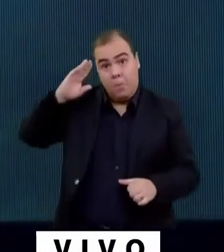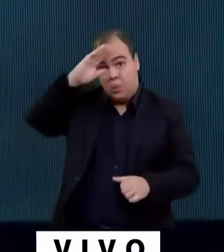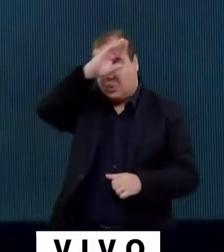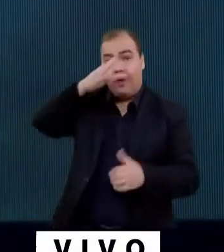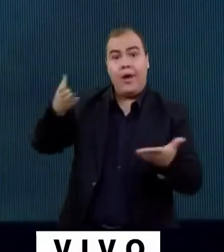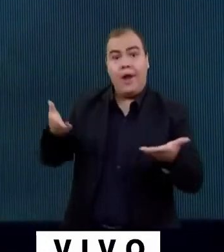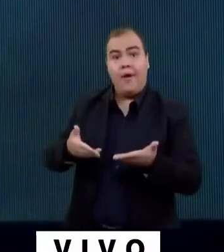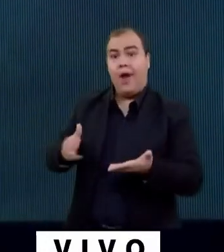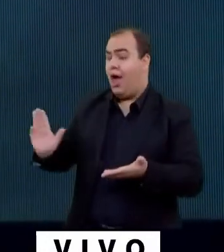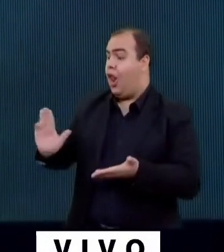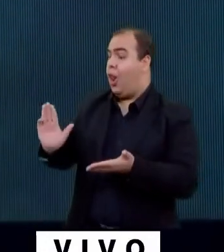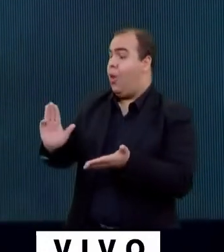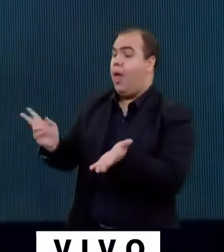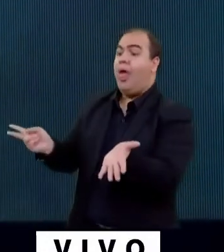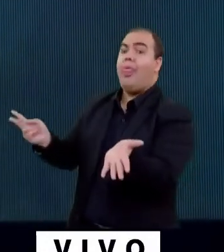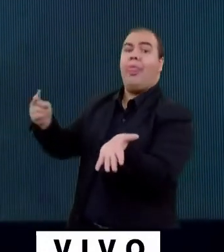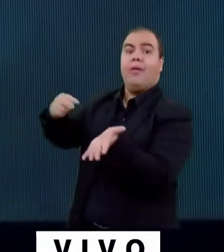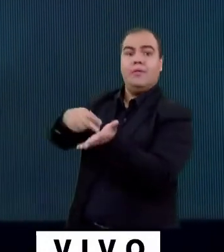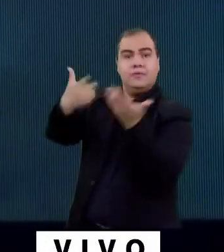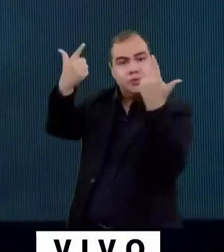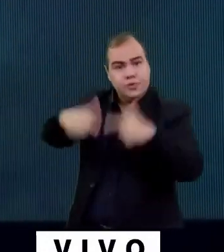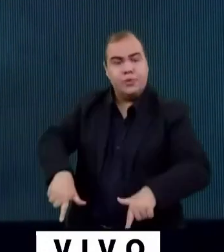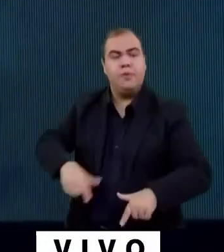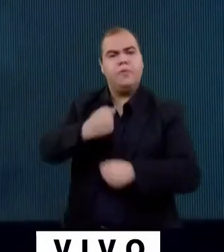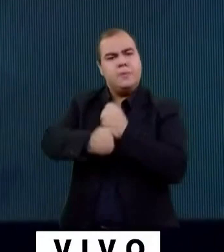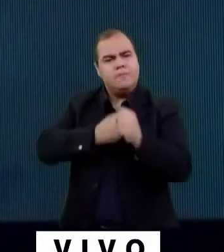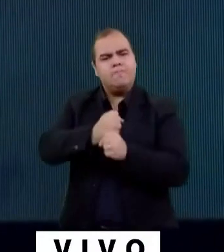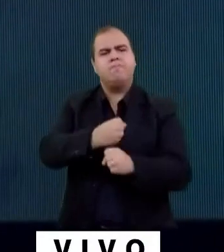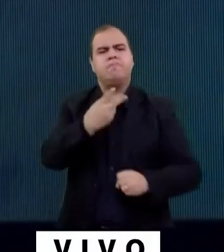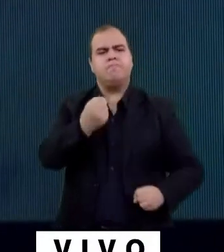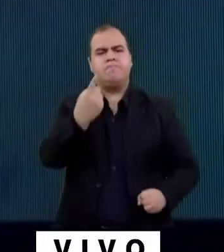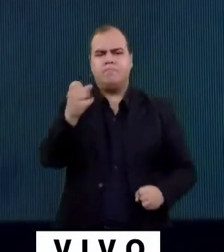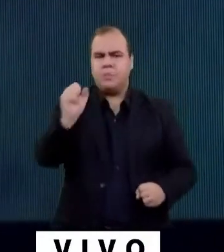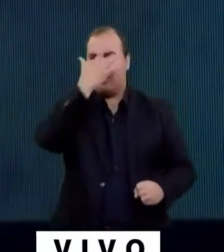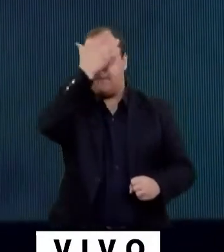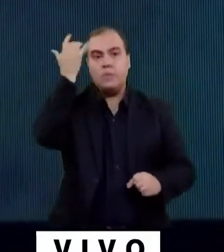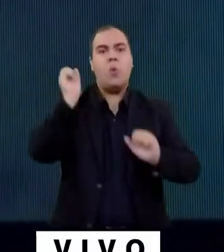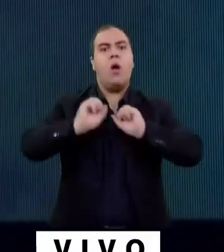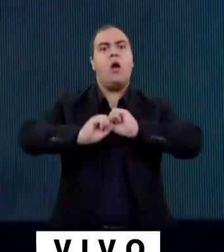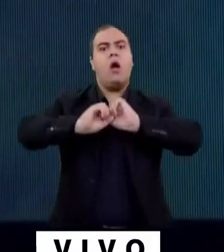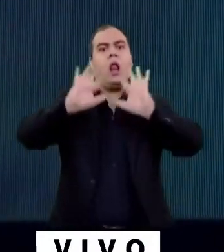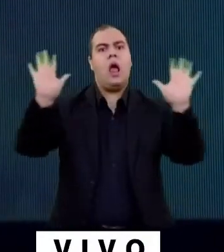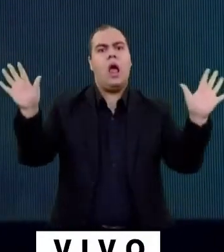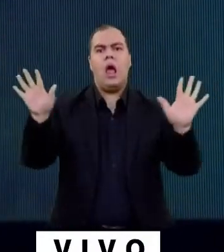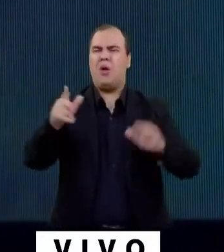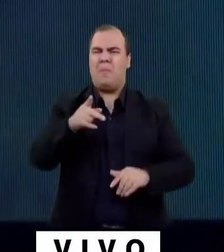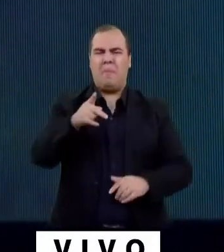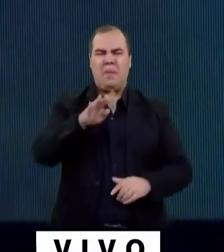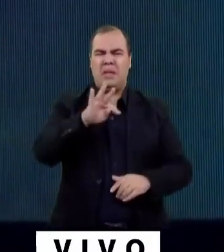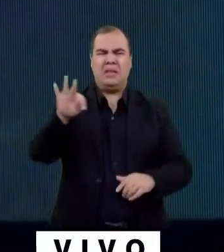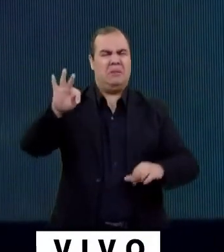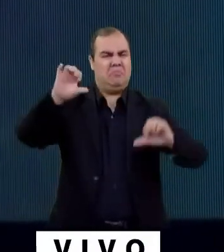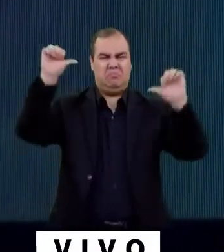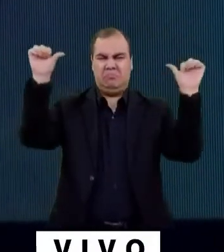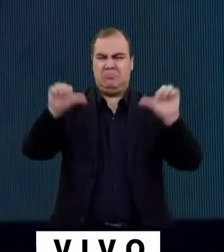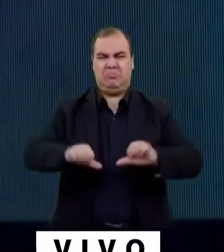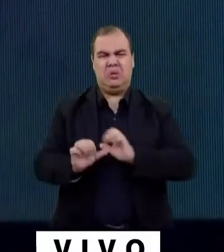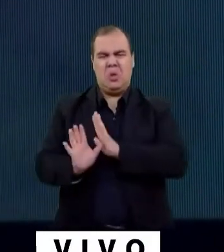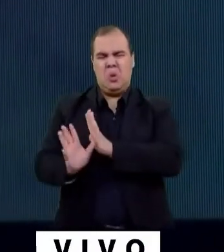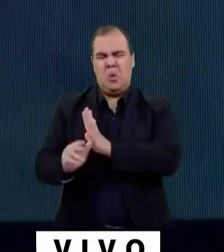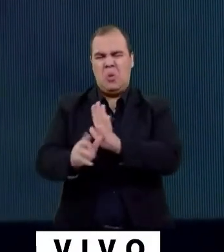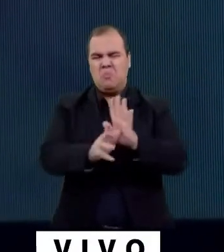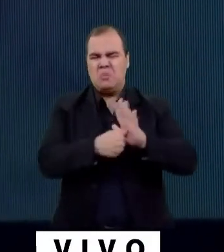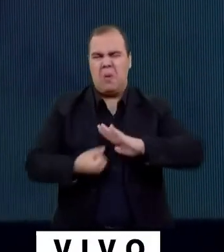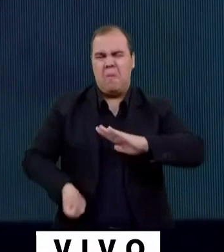ressuscitar o Lula. Ali, em 2018, as pessoas tinham clareza de que o PT tinha virado essa coisa trágica de corrupção e